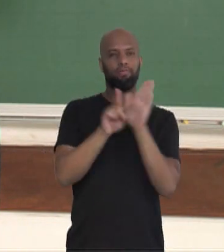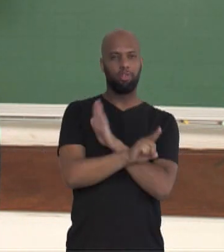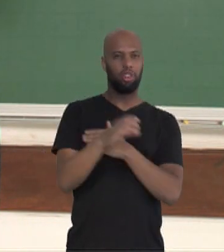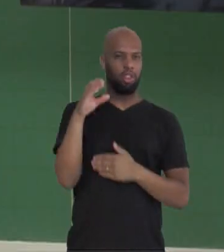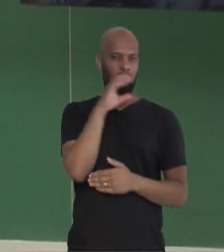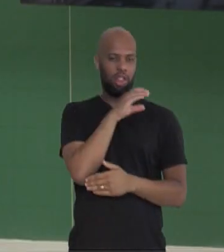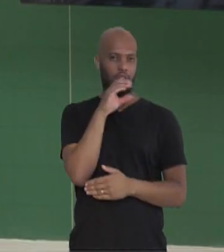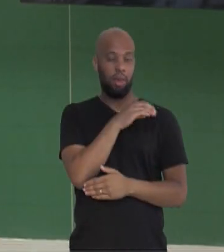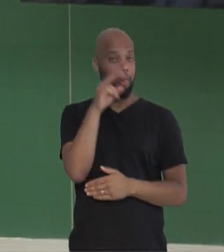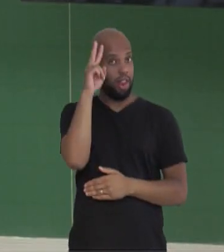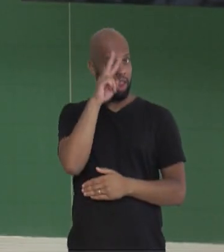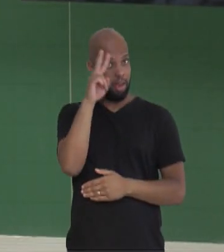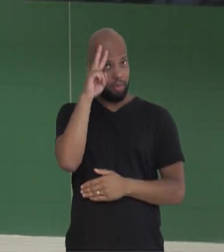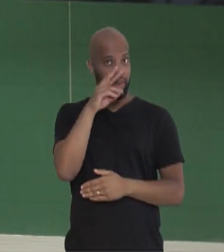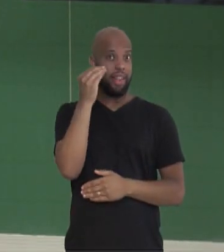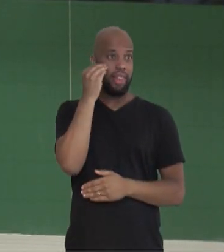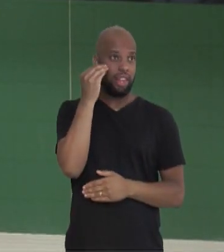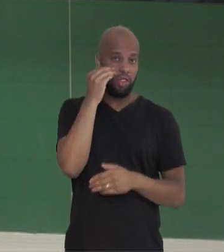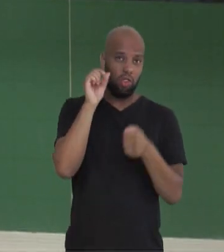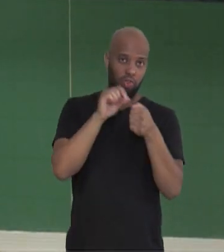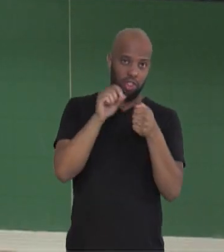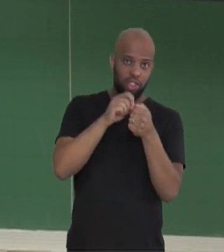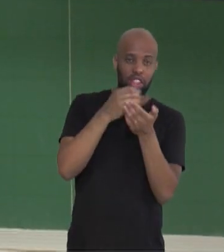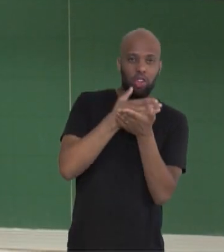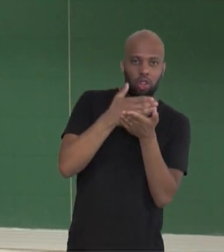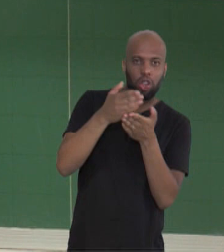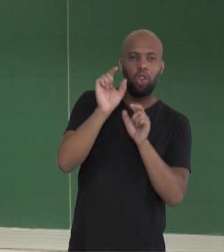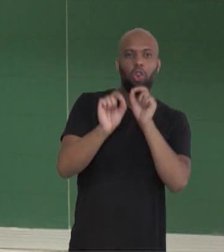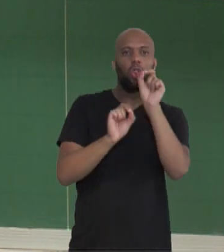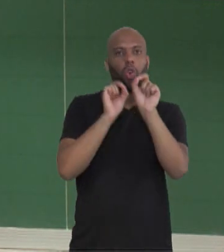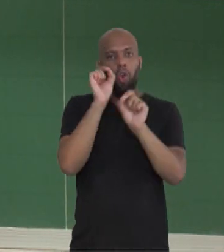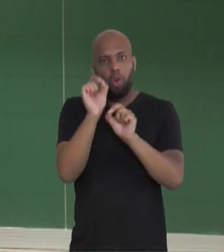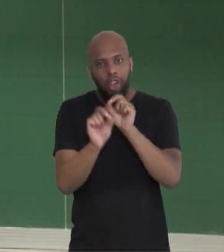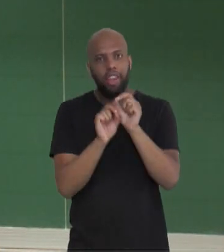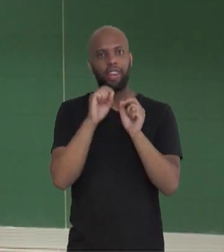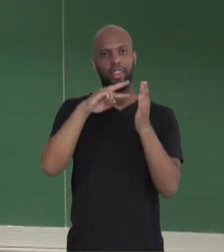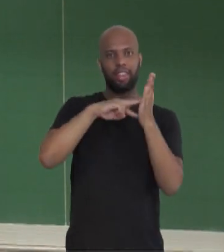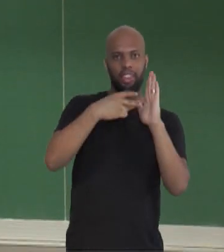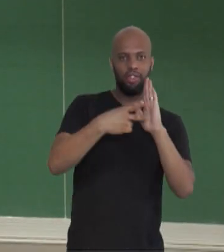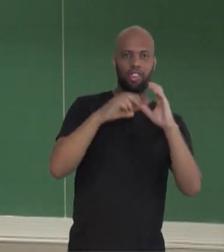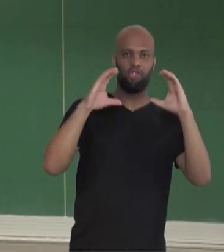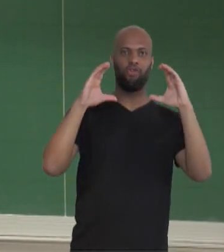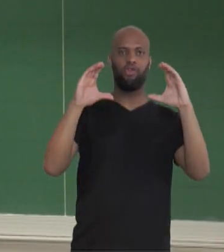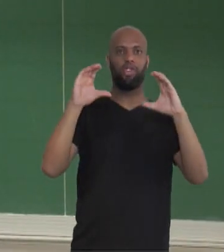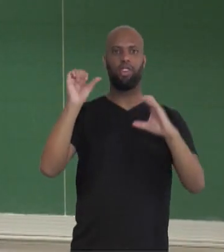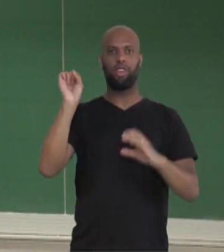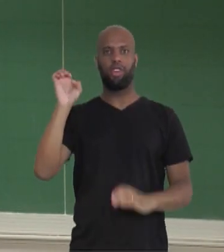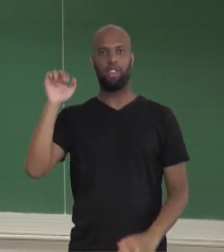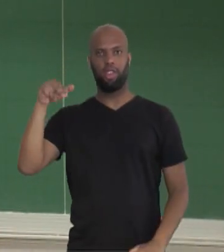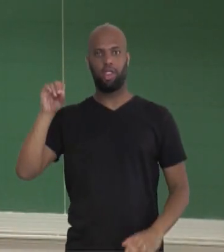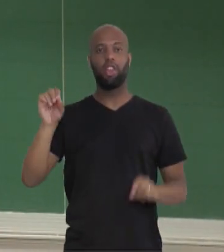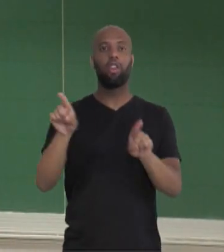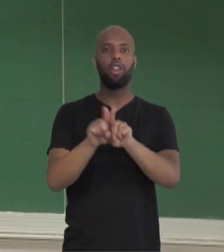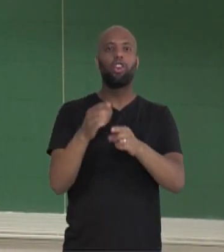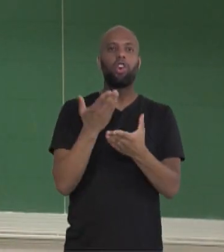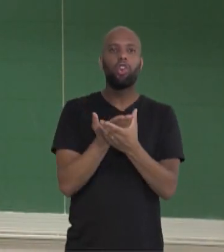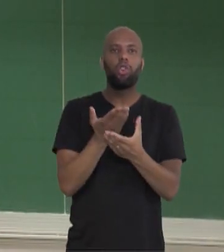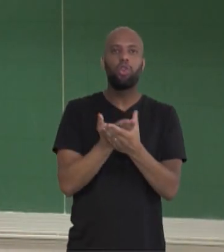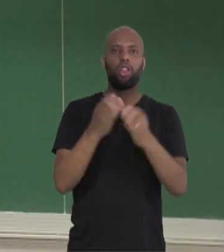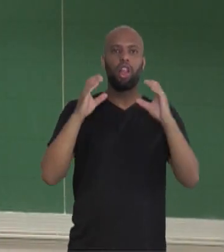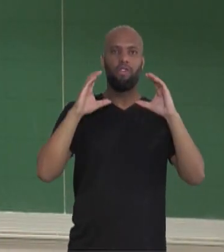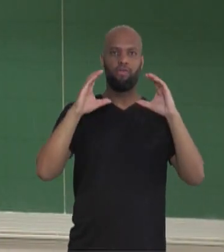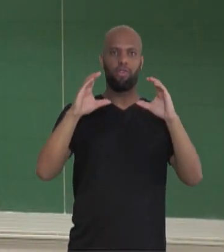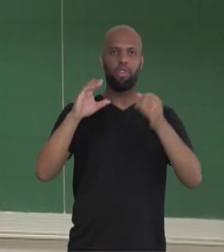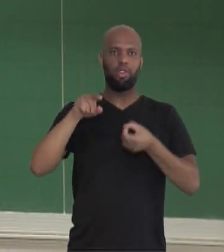dar uma relembrada, a gente tentou fazer uma introdução no que seria a função seno, no estudo da circunferência trigonométrica, reconhecendo